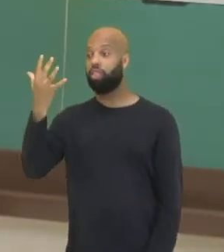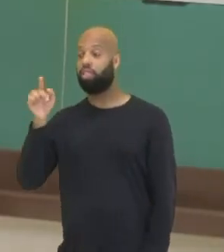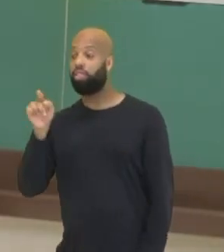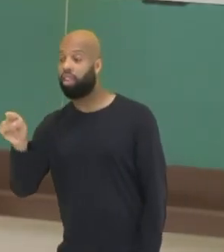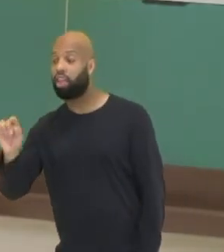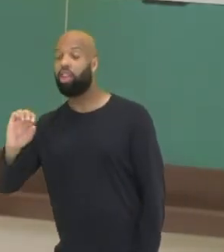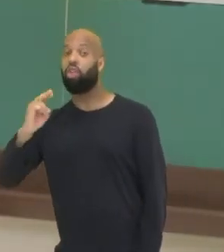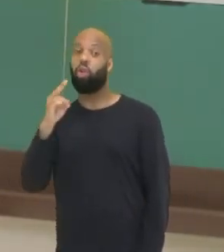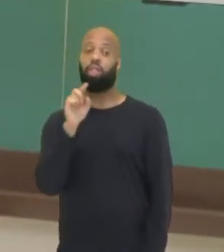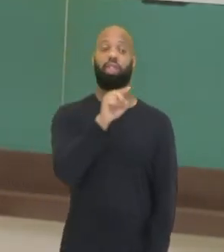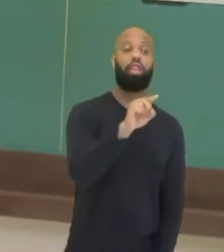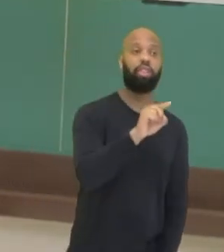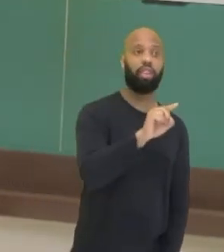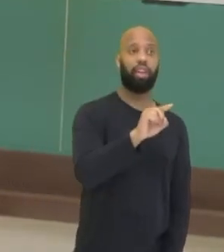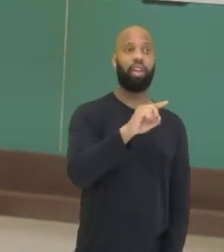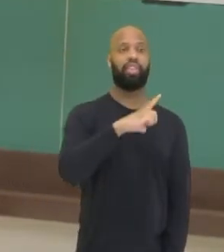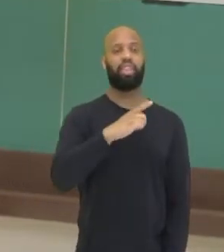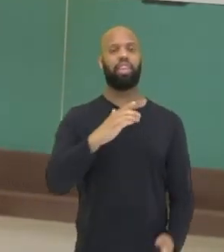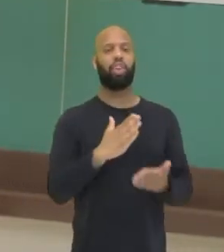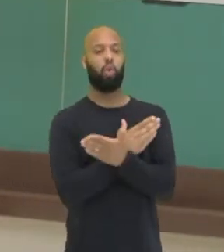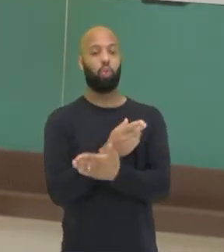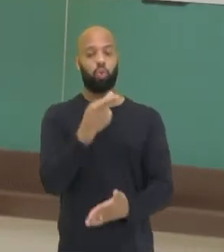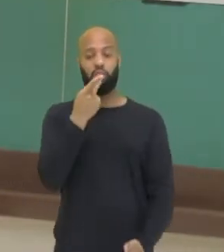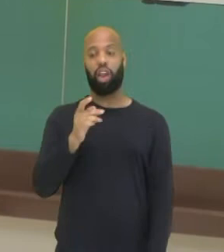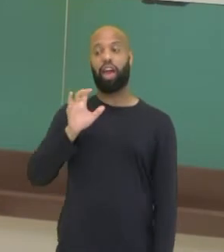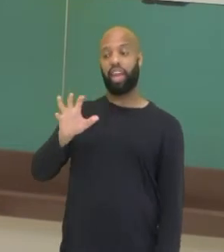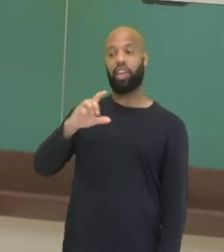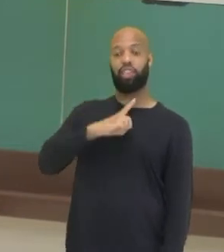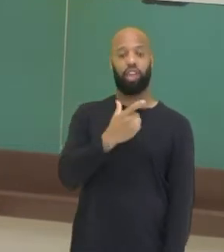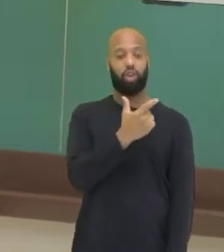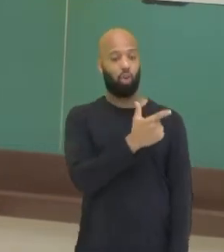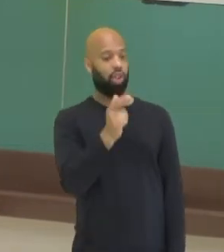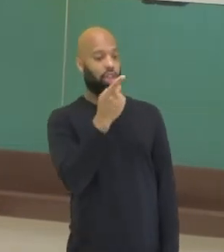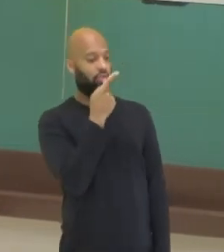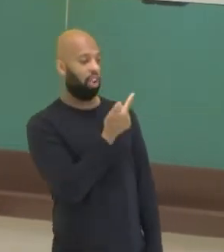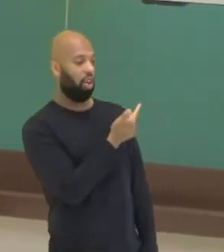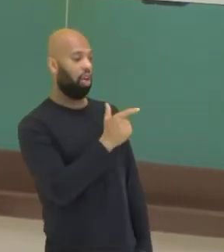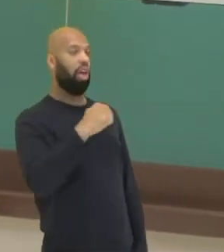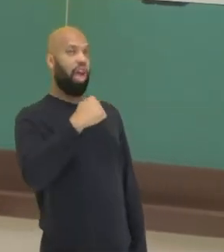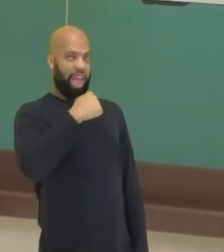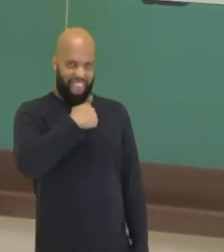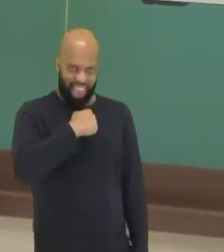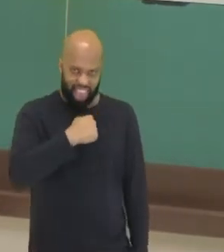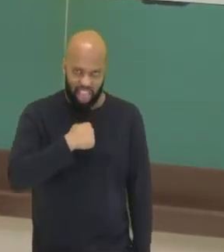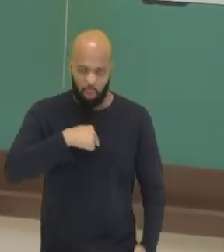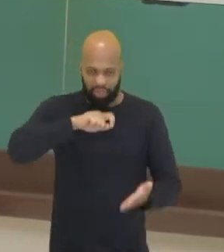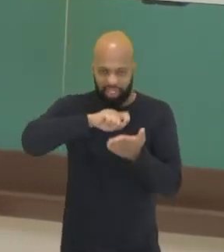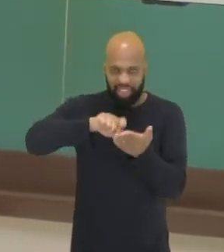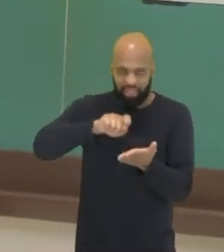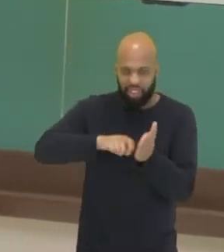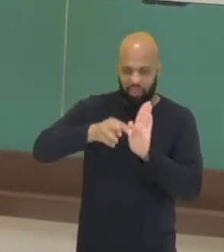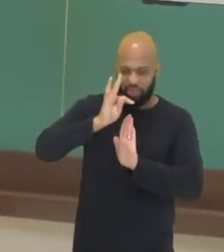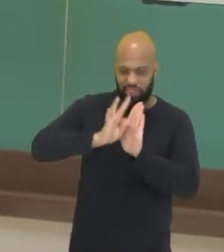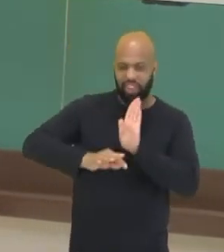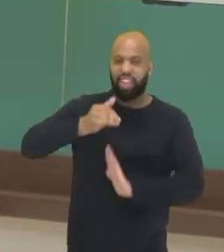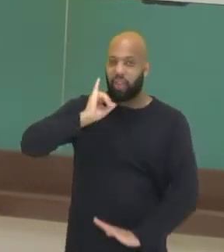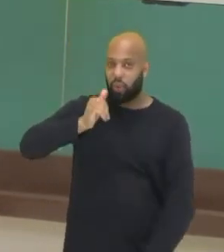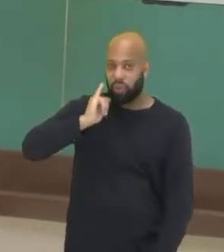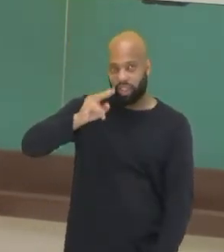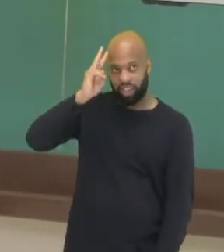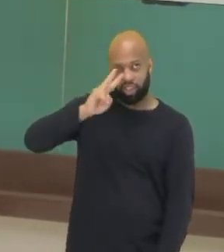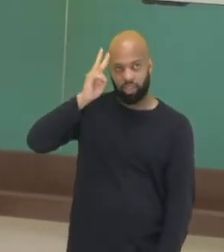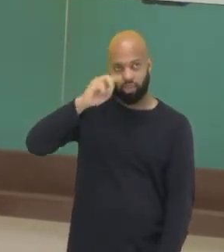ou naquela, uns dizem isso, outros dizem outra coisa, e eu, enquanto autor, contador, narrador,